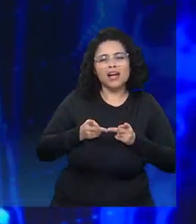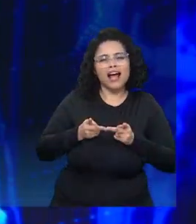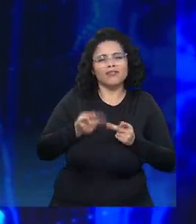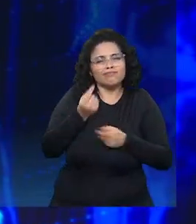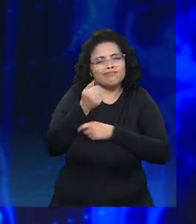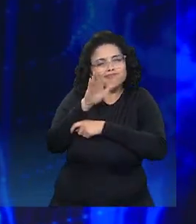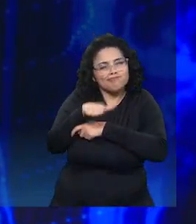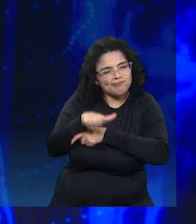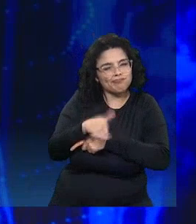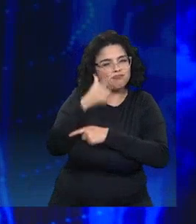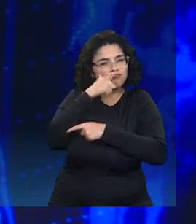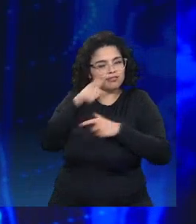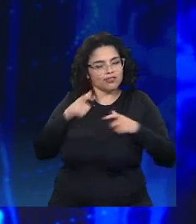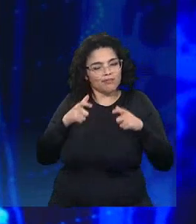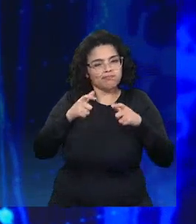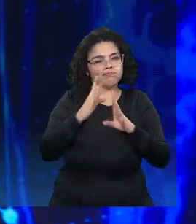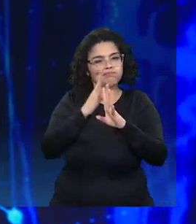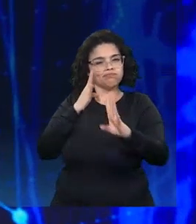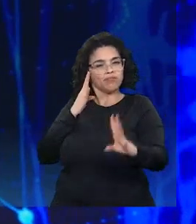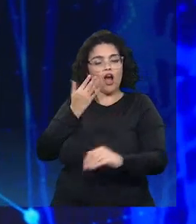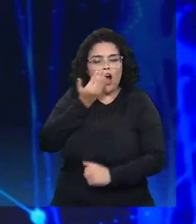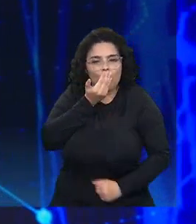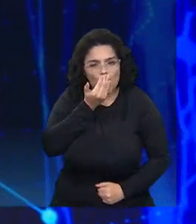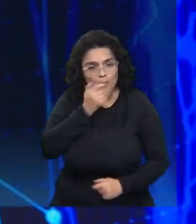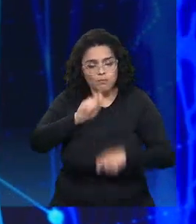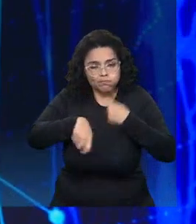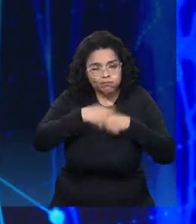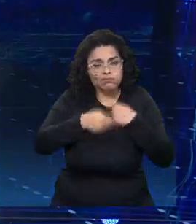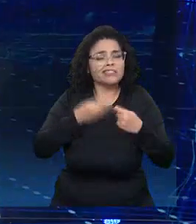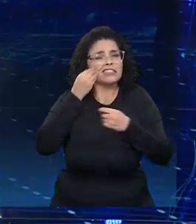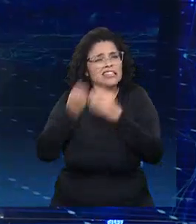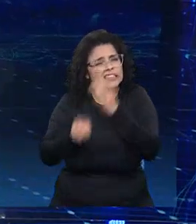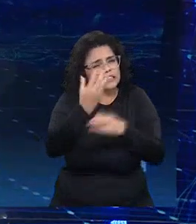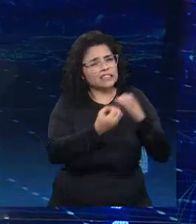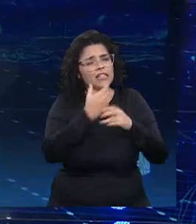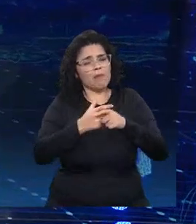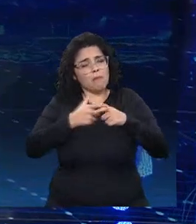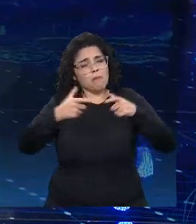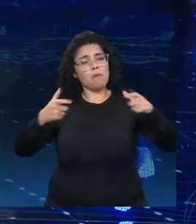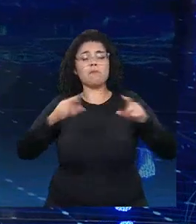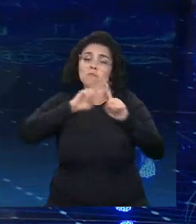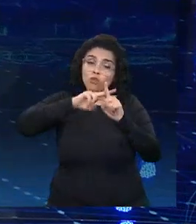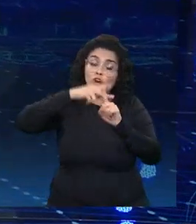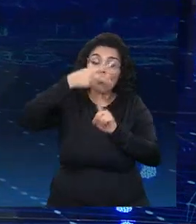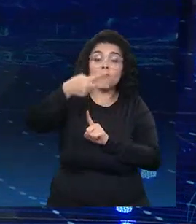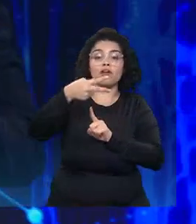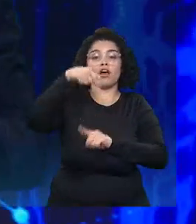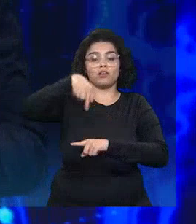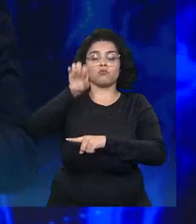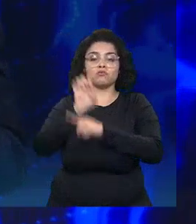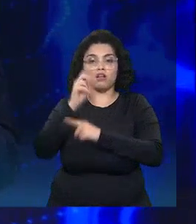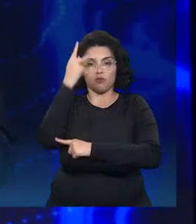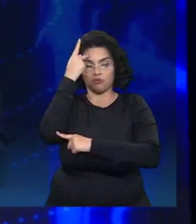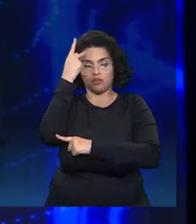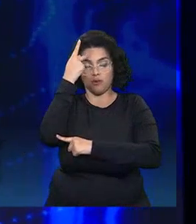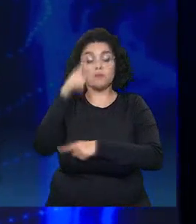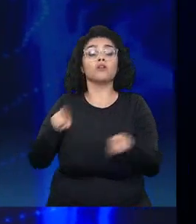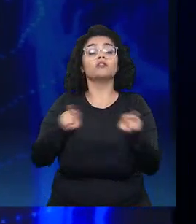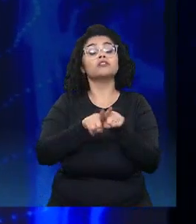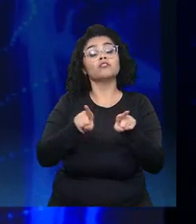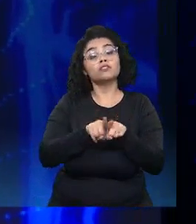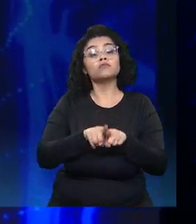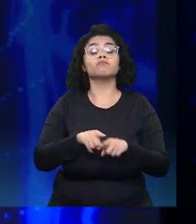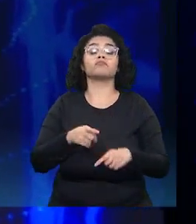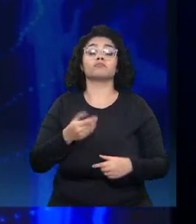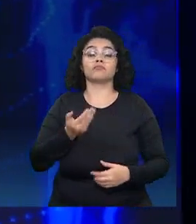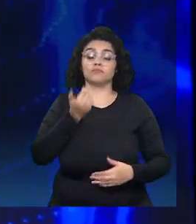no Estado de São Paulo nós vamos dobrar essa quantidade de bom pratos no Estado de São Paulo nós vamos é também fazer com que a